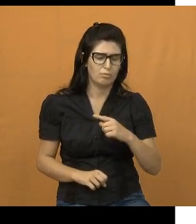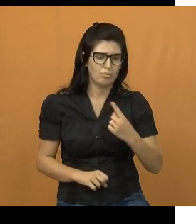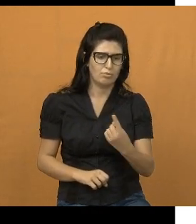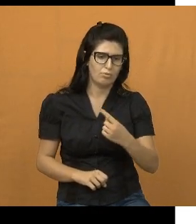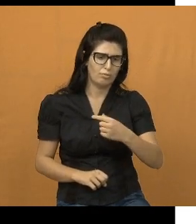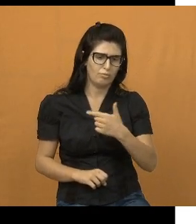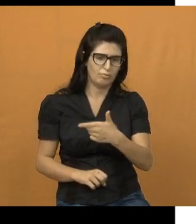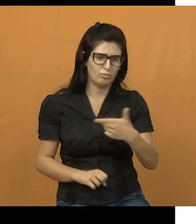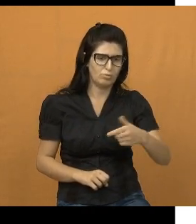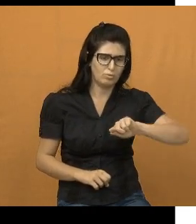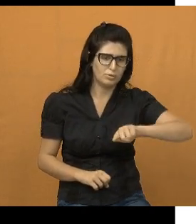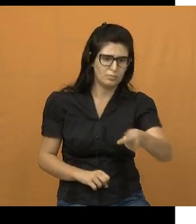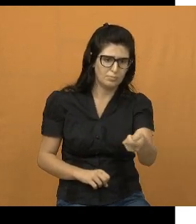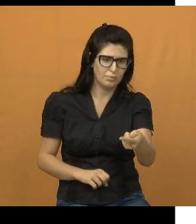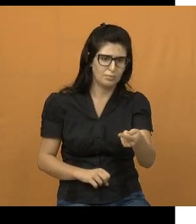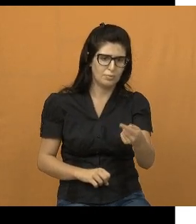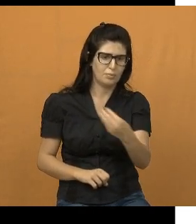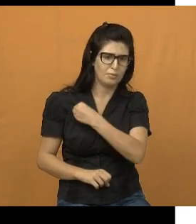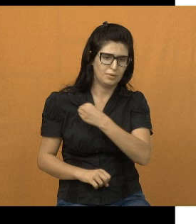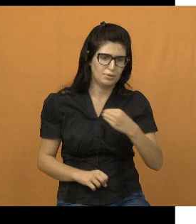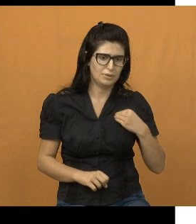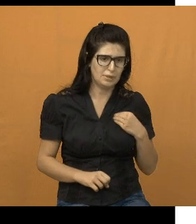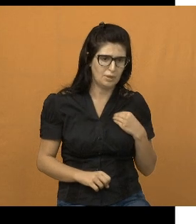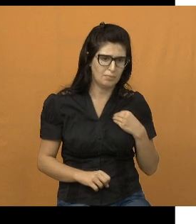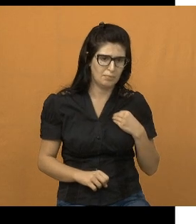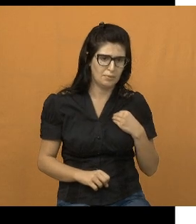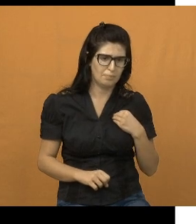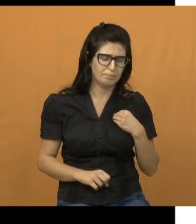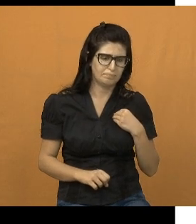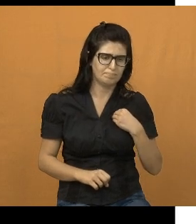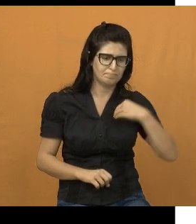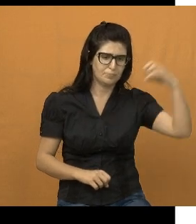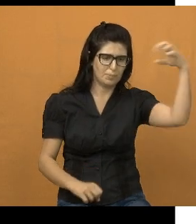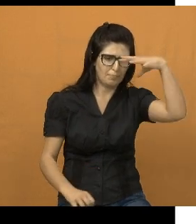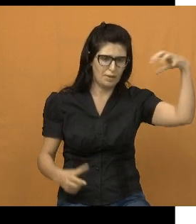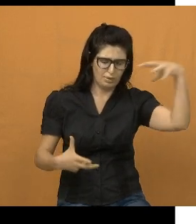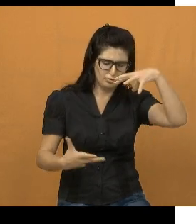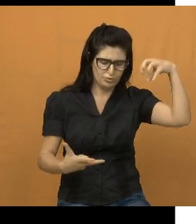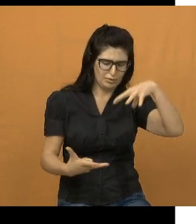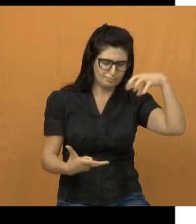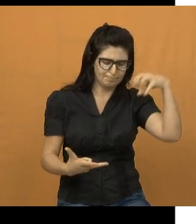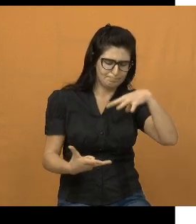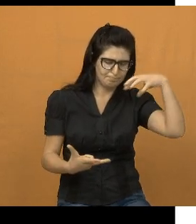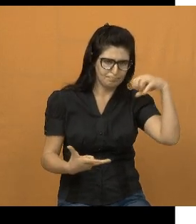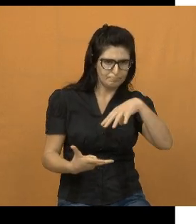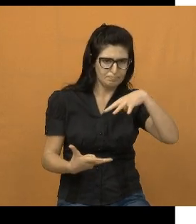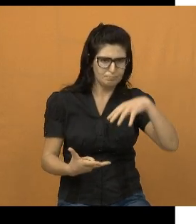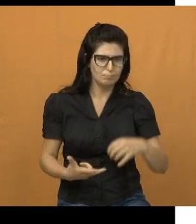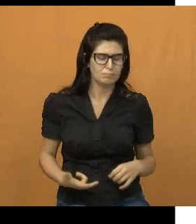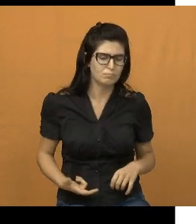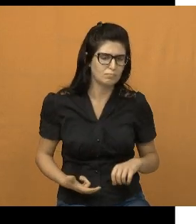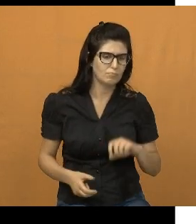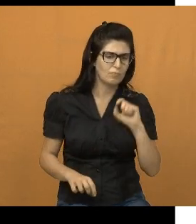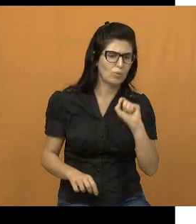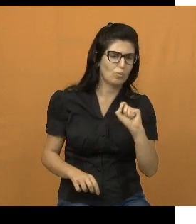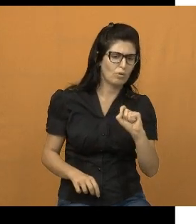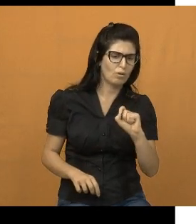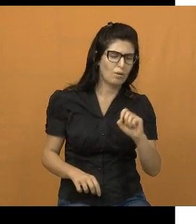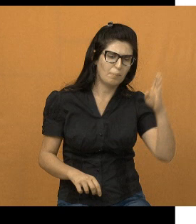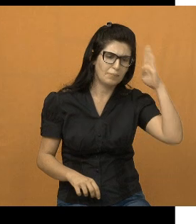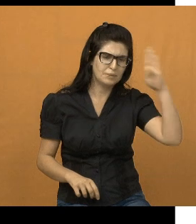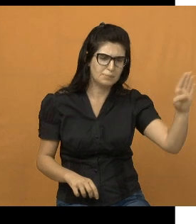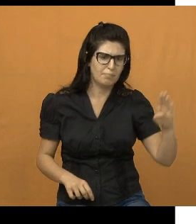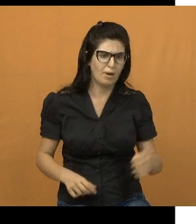122.177 exames de imagem, e o que ganha bastante destaque aqui,